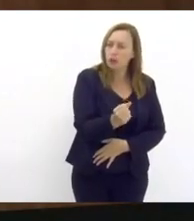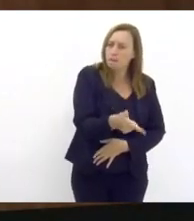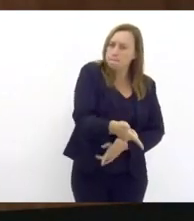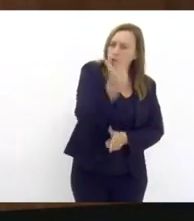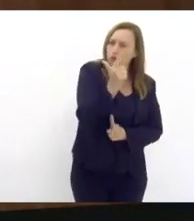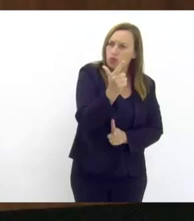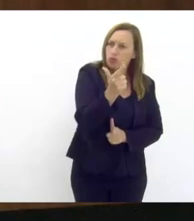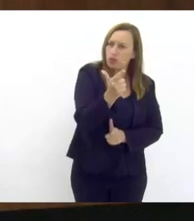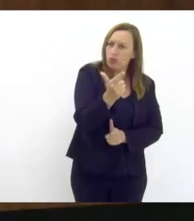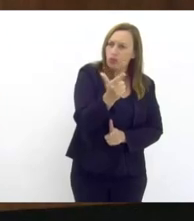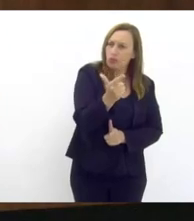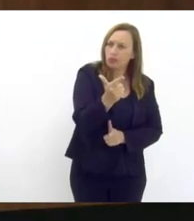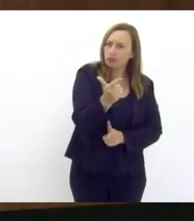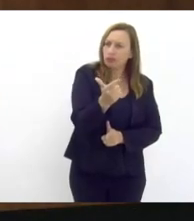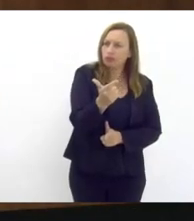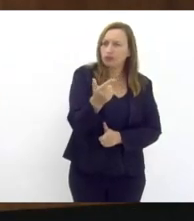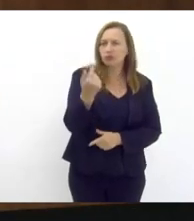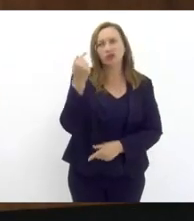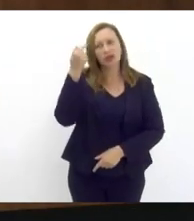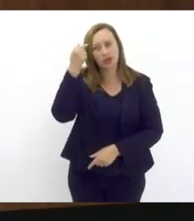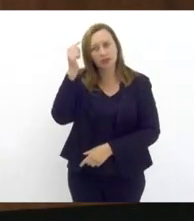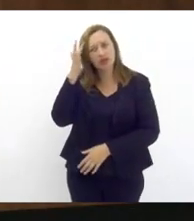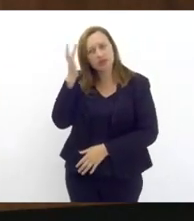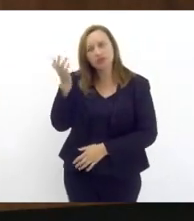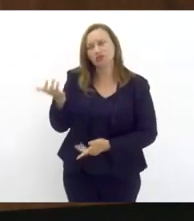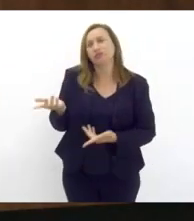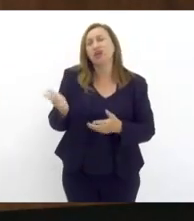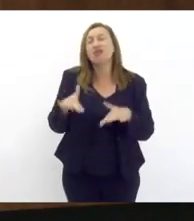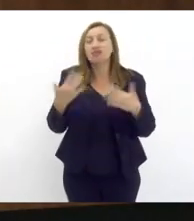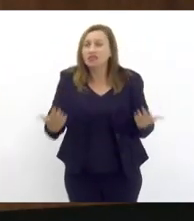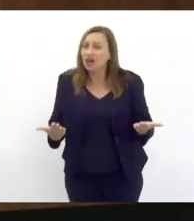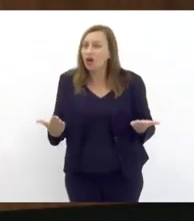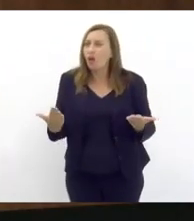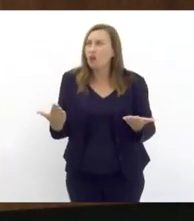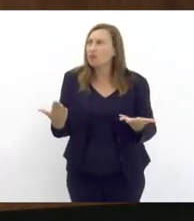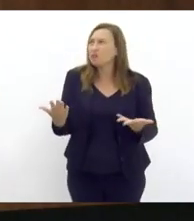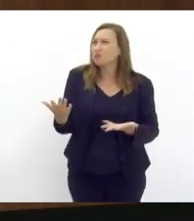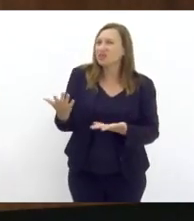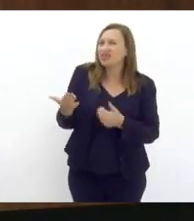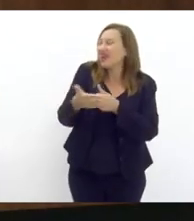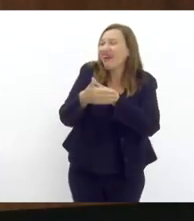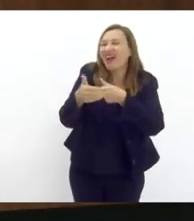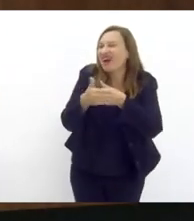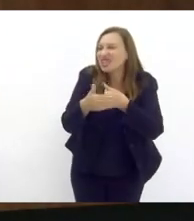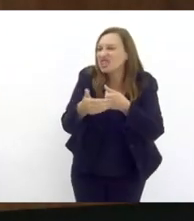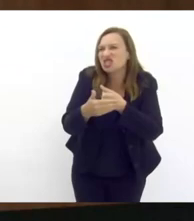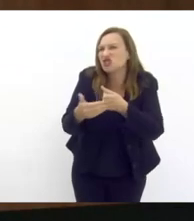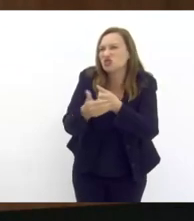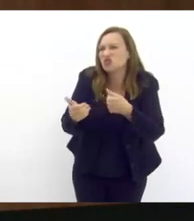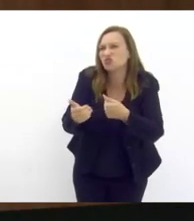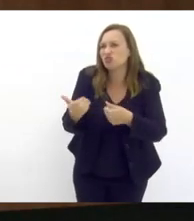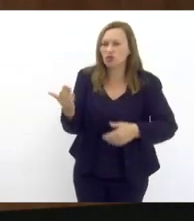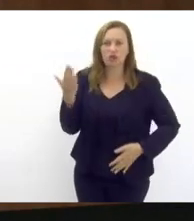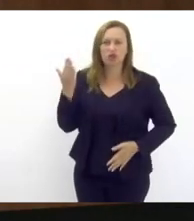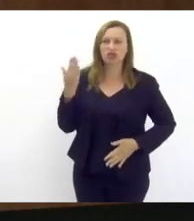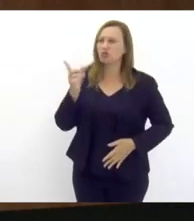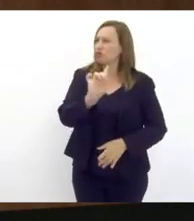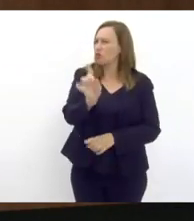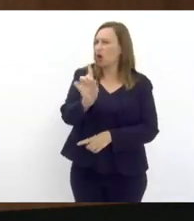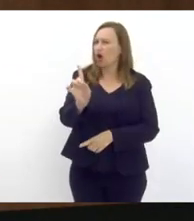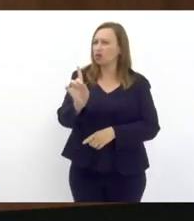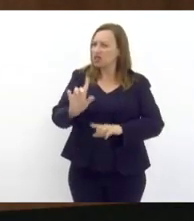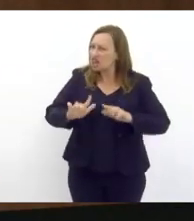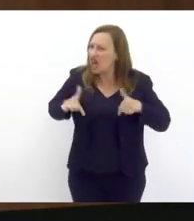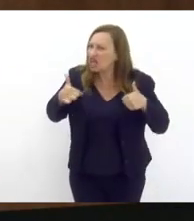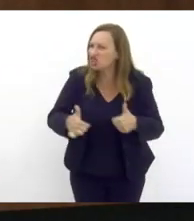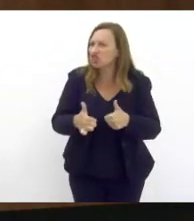tiro. Pelo que eu saiba, ele tomou um tiro na cabeça. Então, esses caras não têm que ter carinho com eles, não. Eles têm que ser tratados no rigor